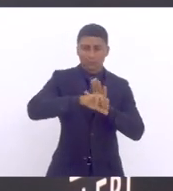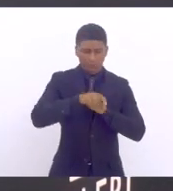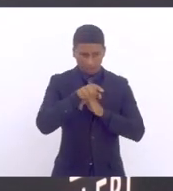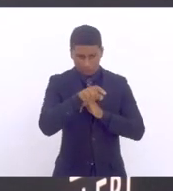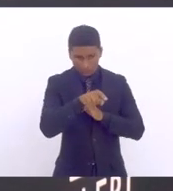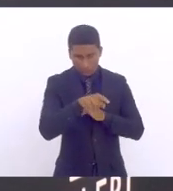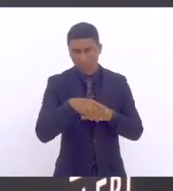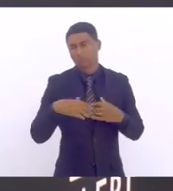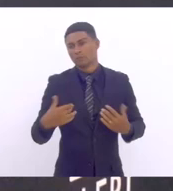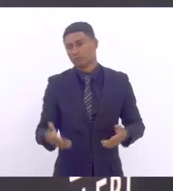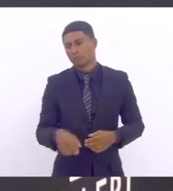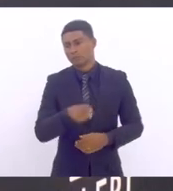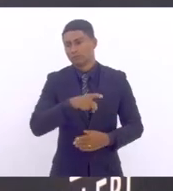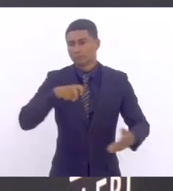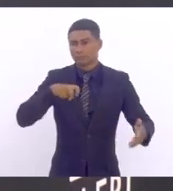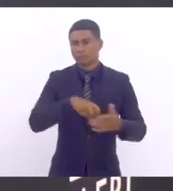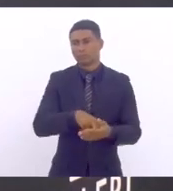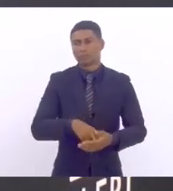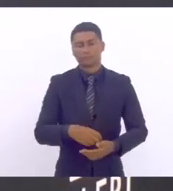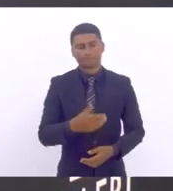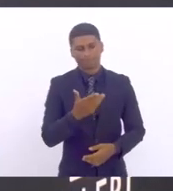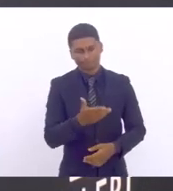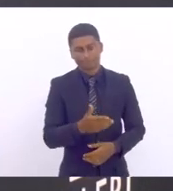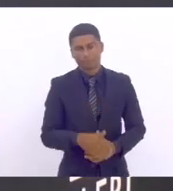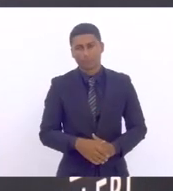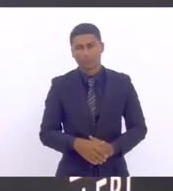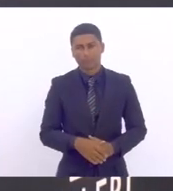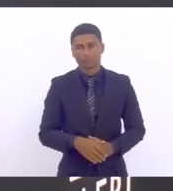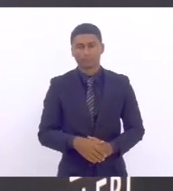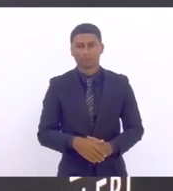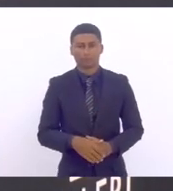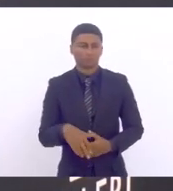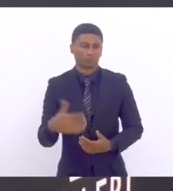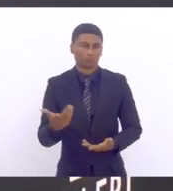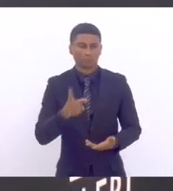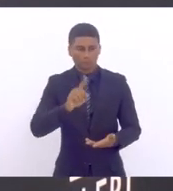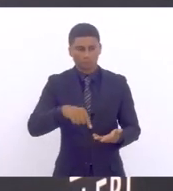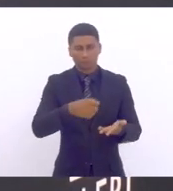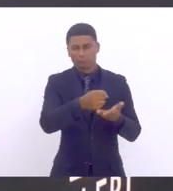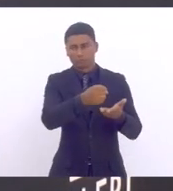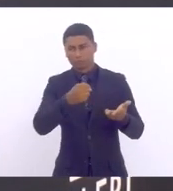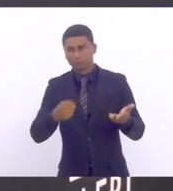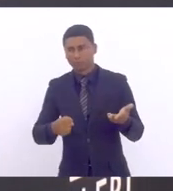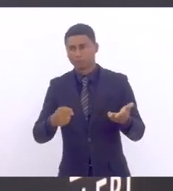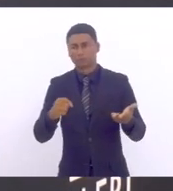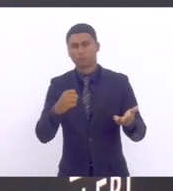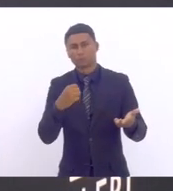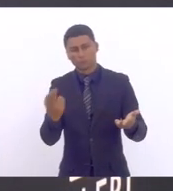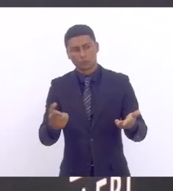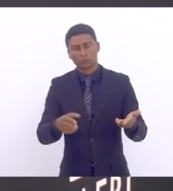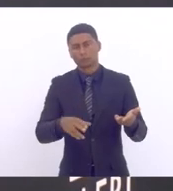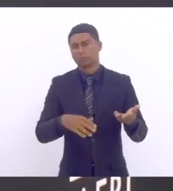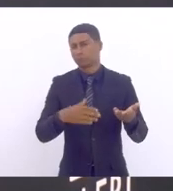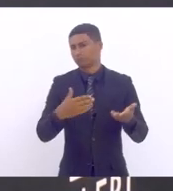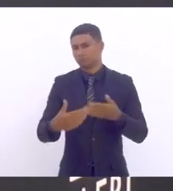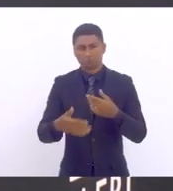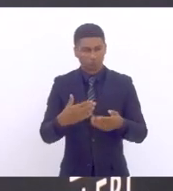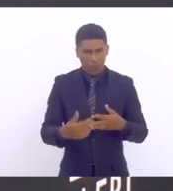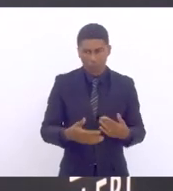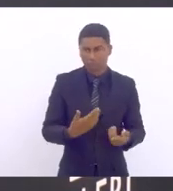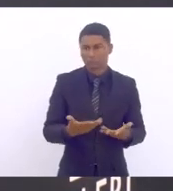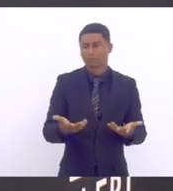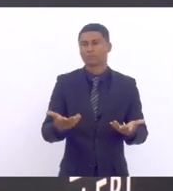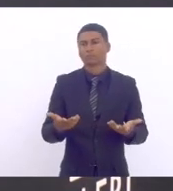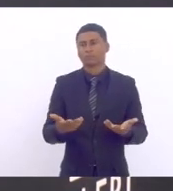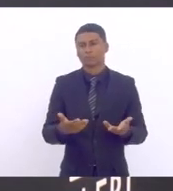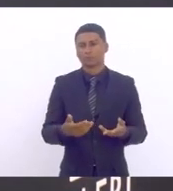e ali sim é aplicado a punição, seja com a exclusão, seja com a cassação de um mandato, ou seja,